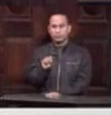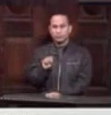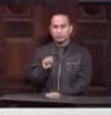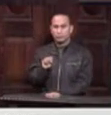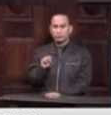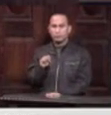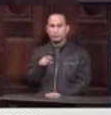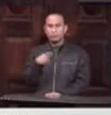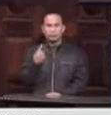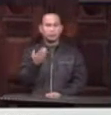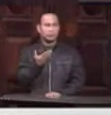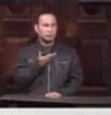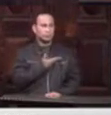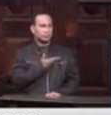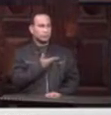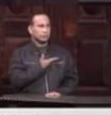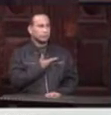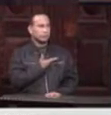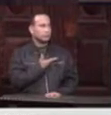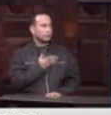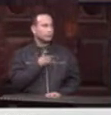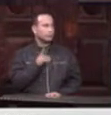o nosso companheiro do PT